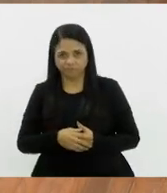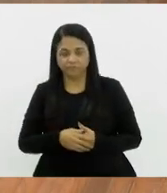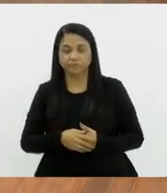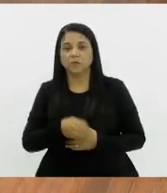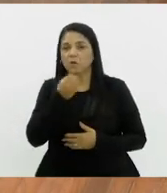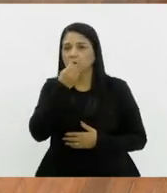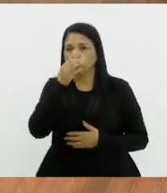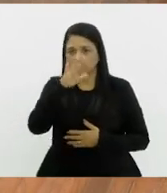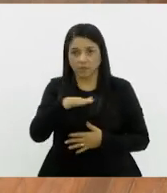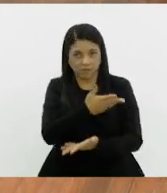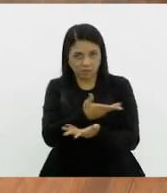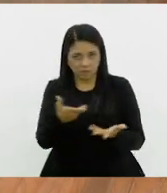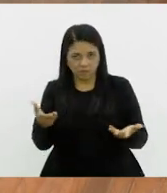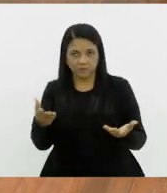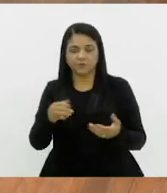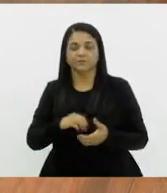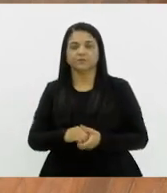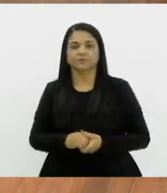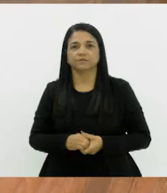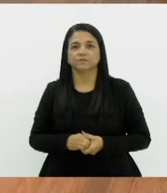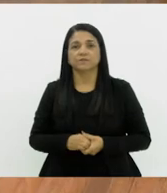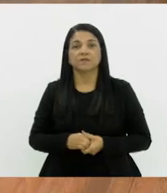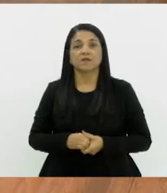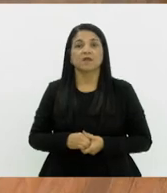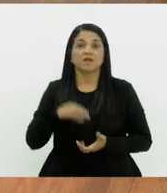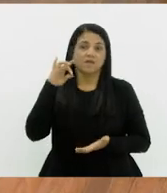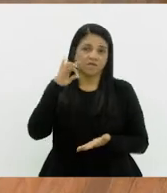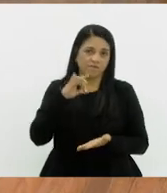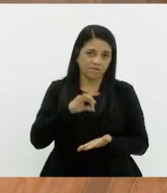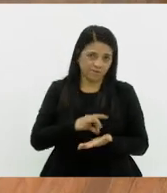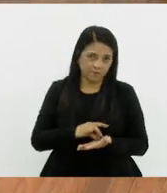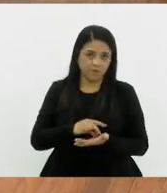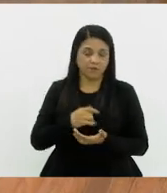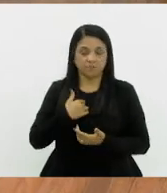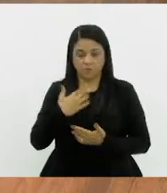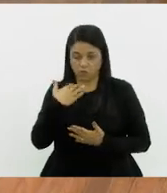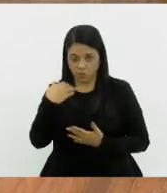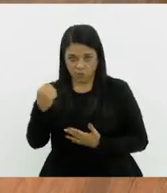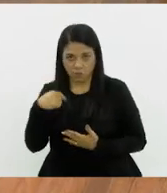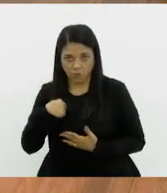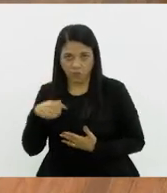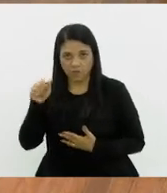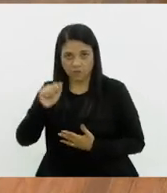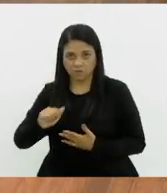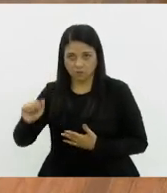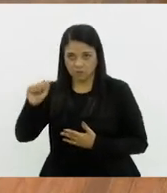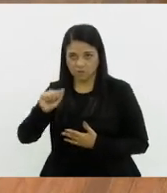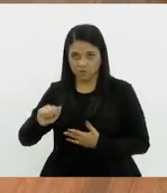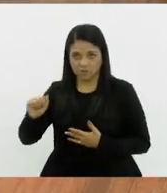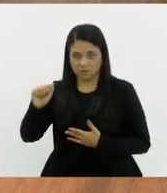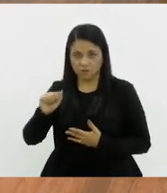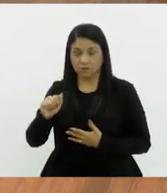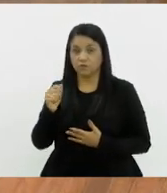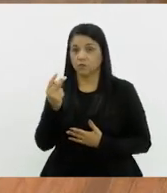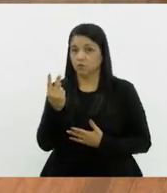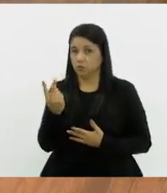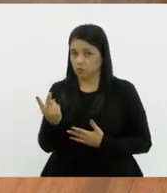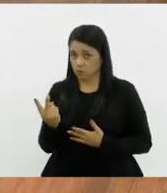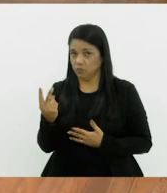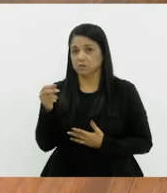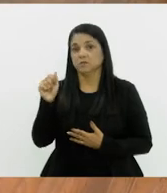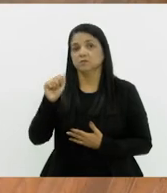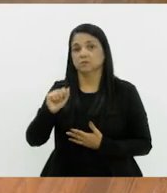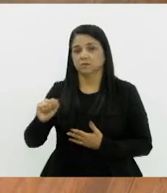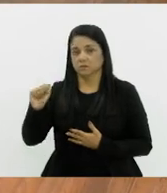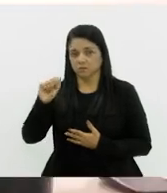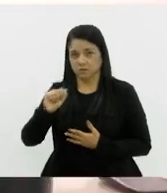Boa tarde a todos. Na verdade, quando eu fui chamado pelas associações, foram duas: a